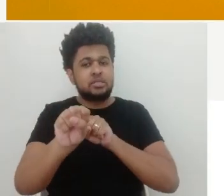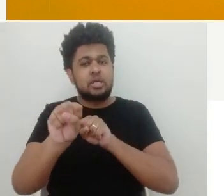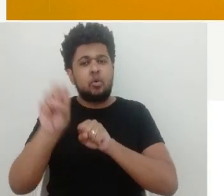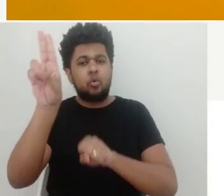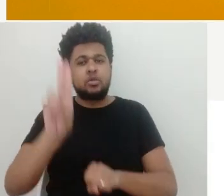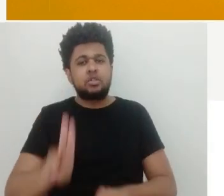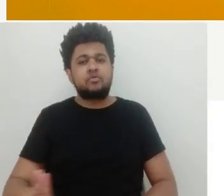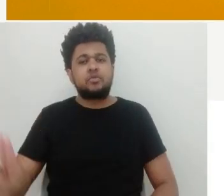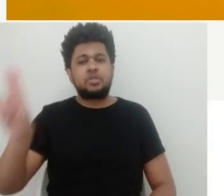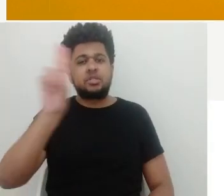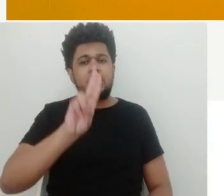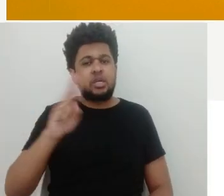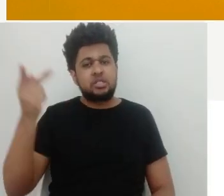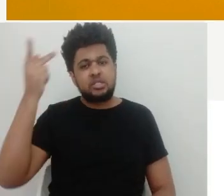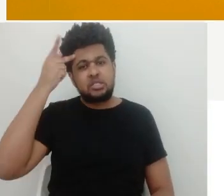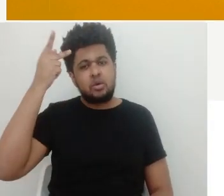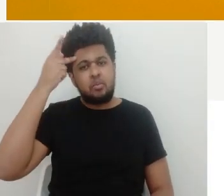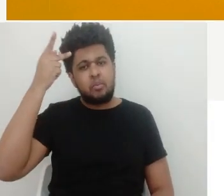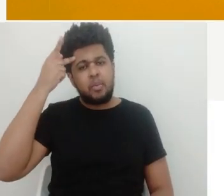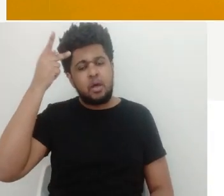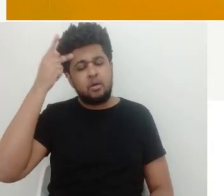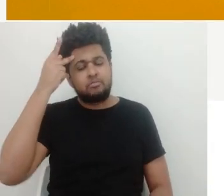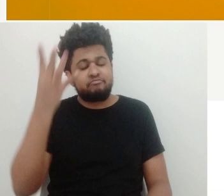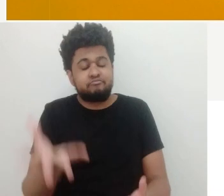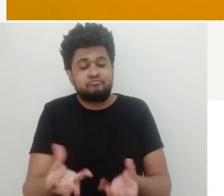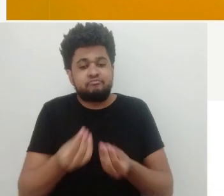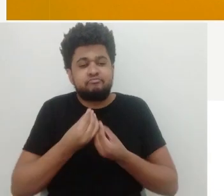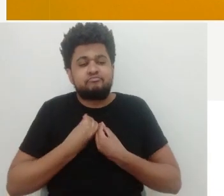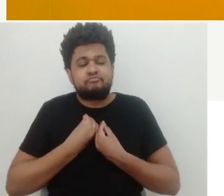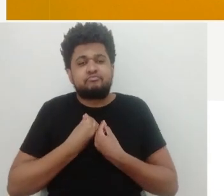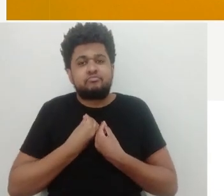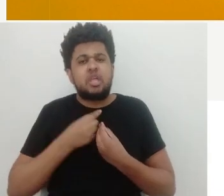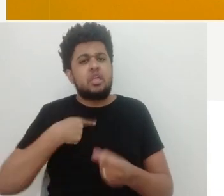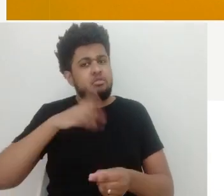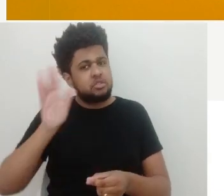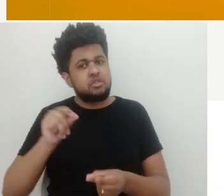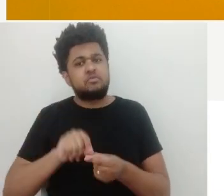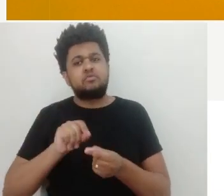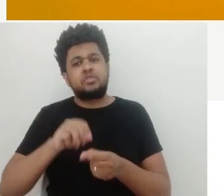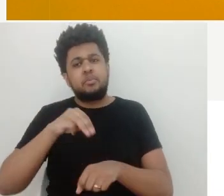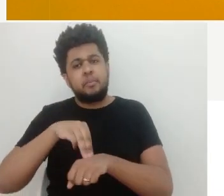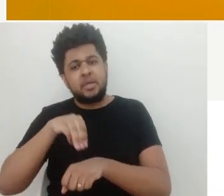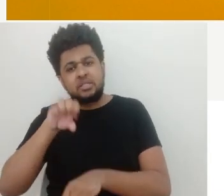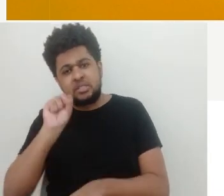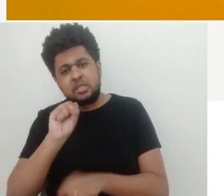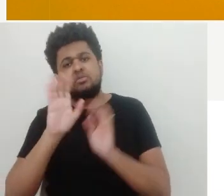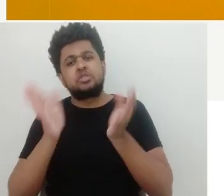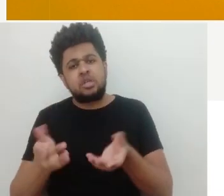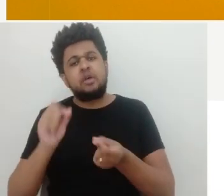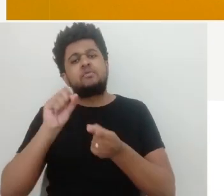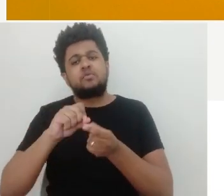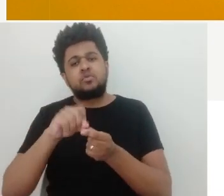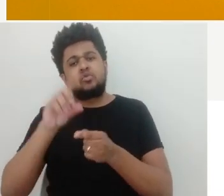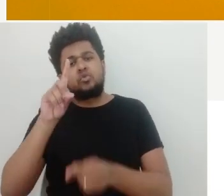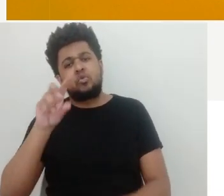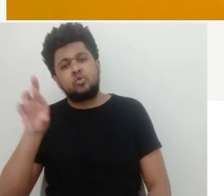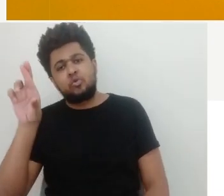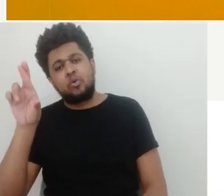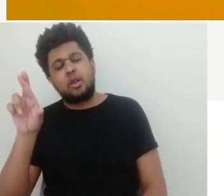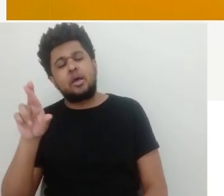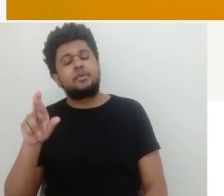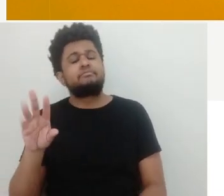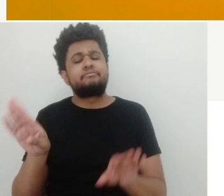Paulo, onde fiz o mestrado e doutorado, para além da excelência dos cursos e